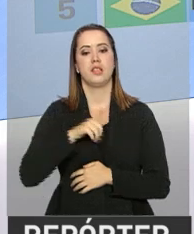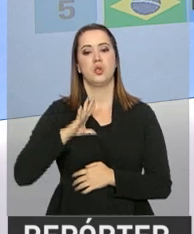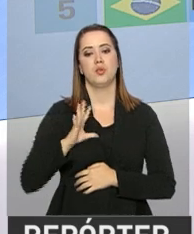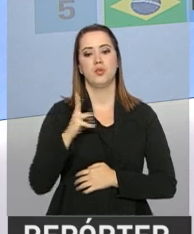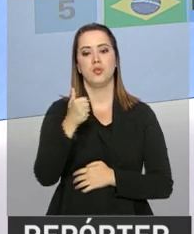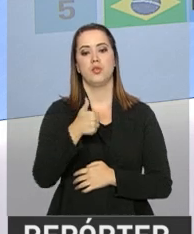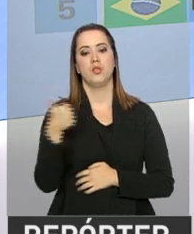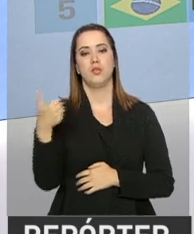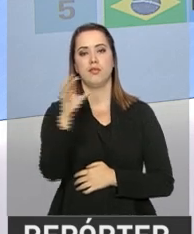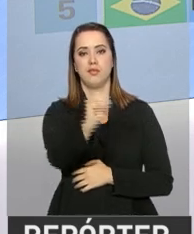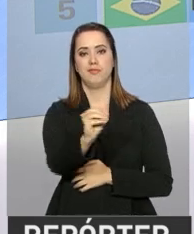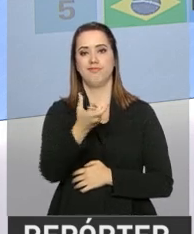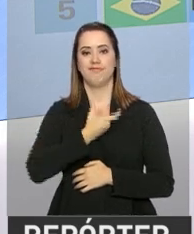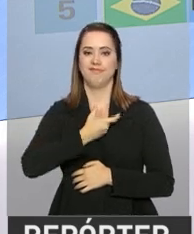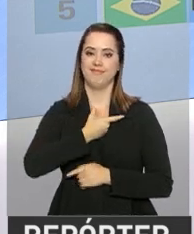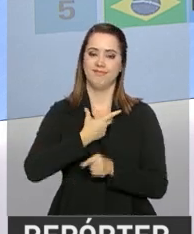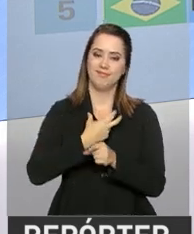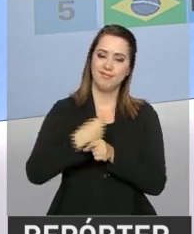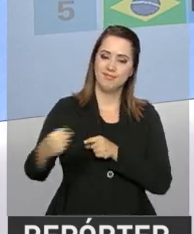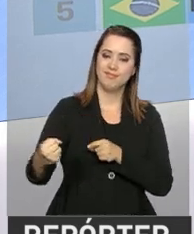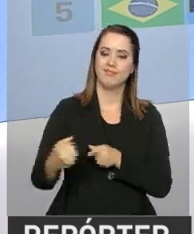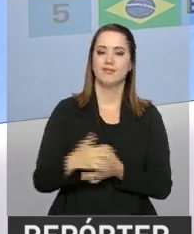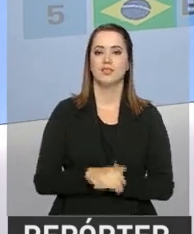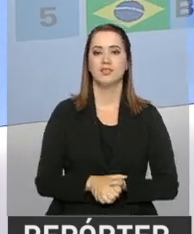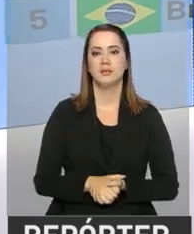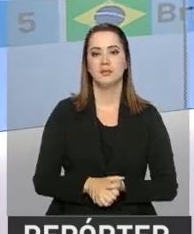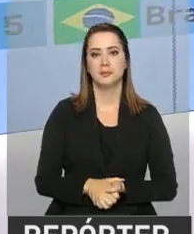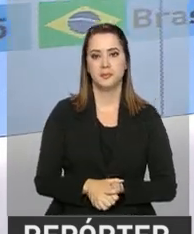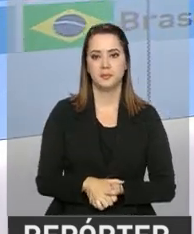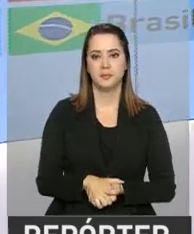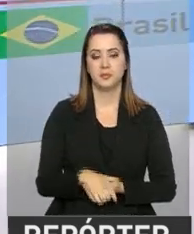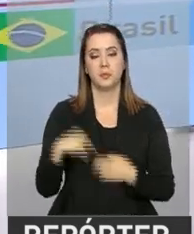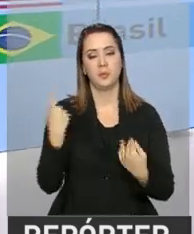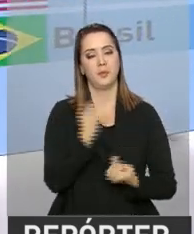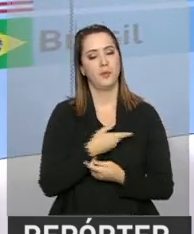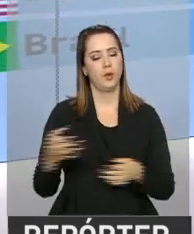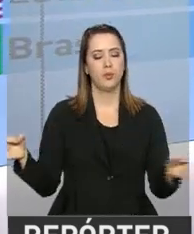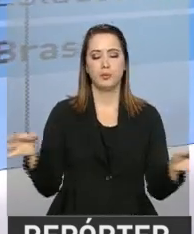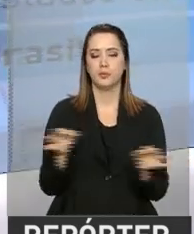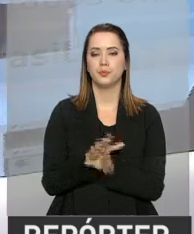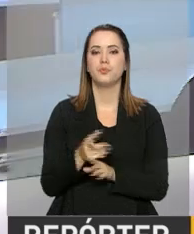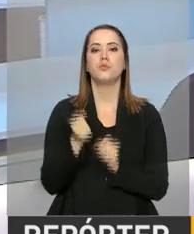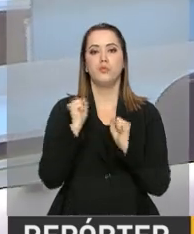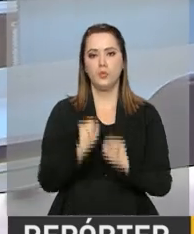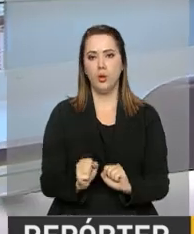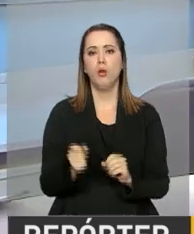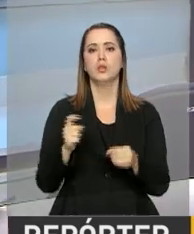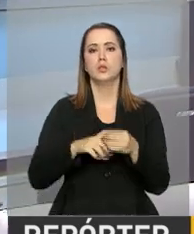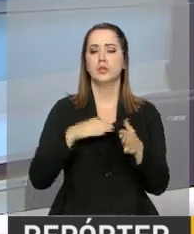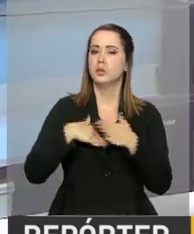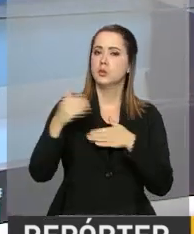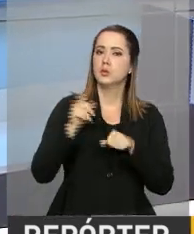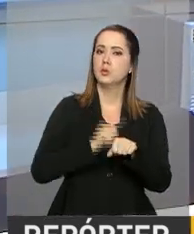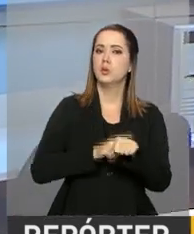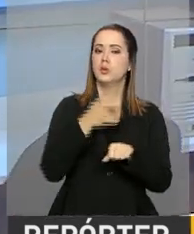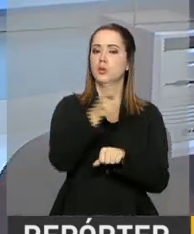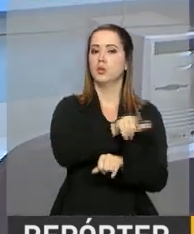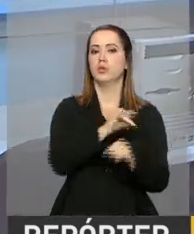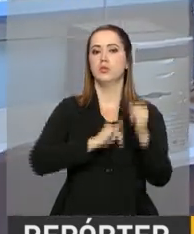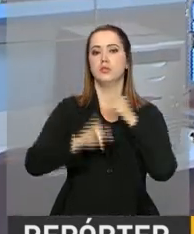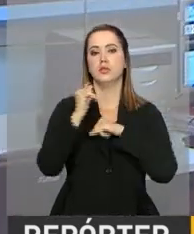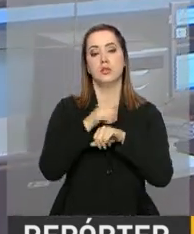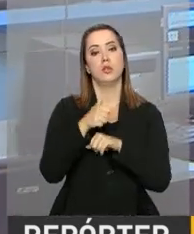de ouro cinco de prata duas de bronze 10 no total e nós ficamos por aqui podemos voltar a qualquer momento com outras